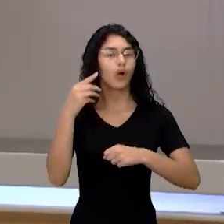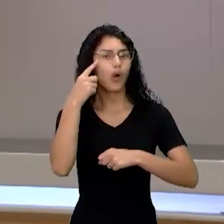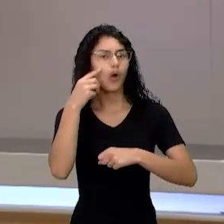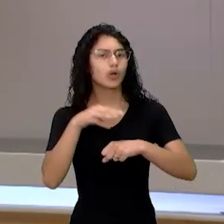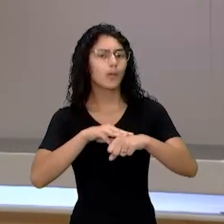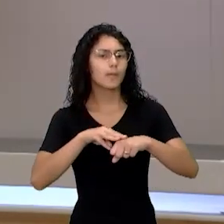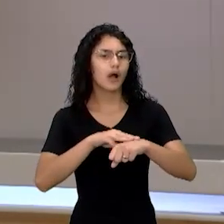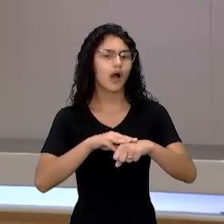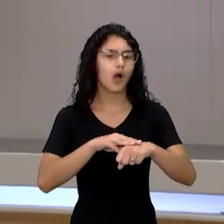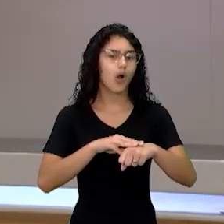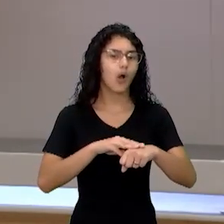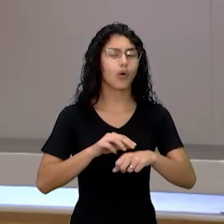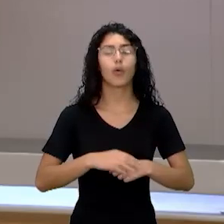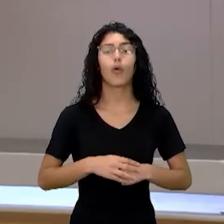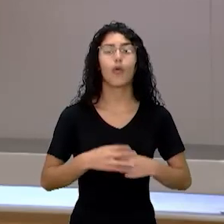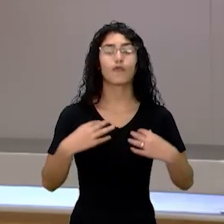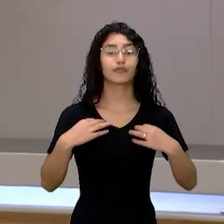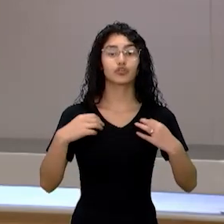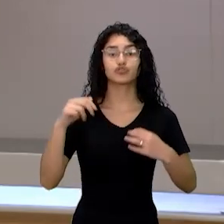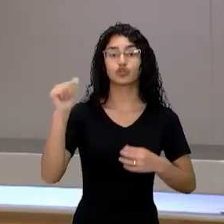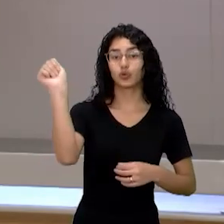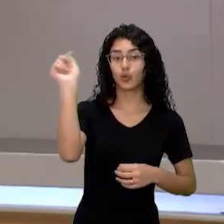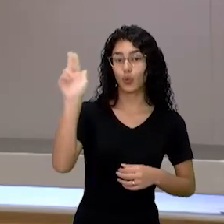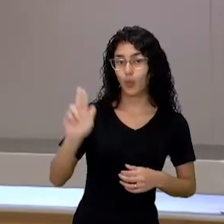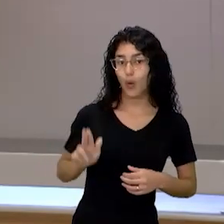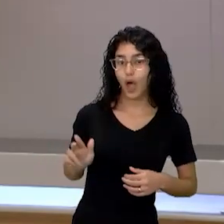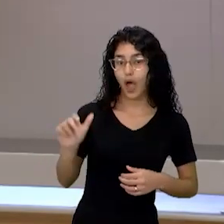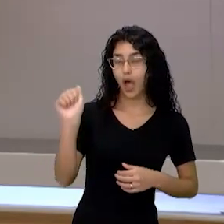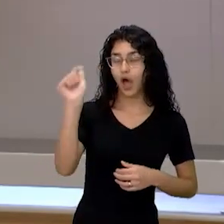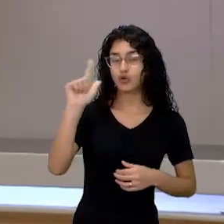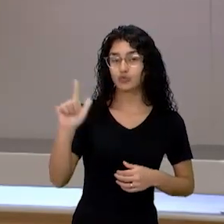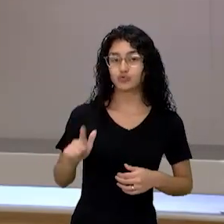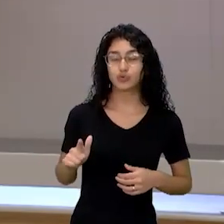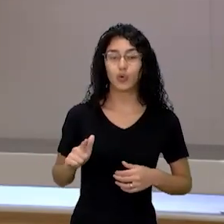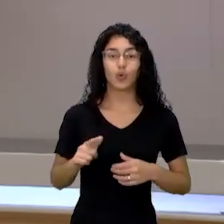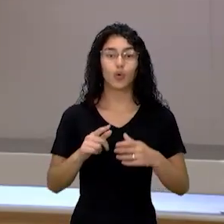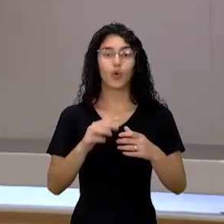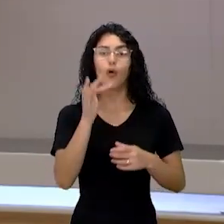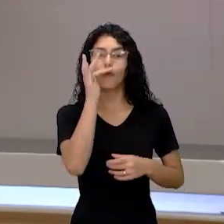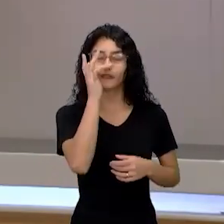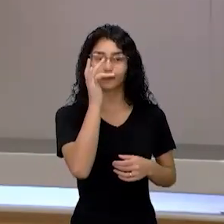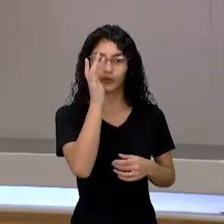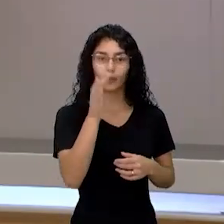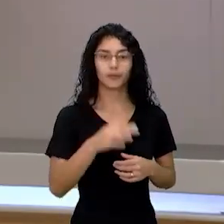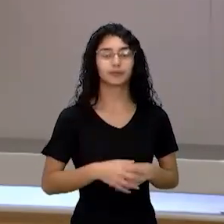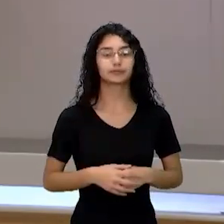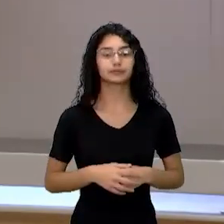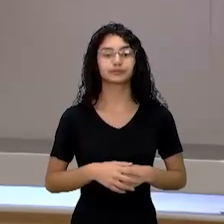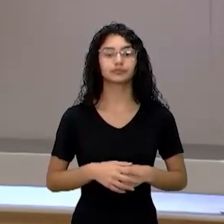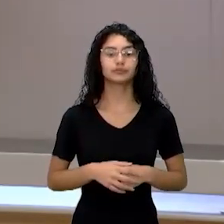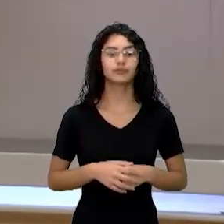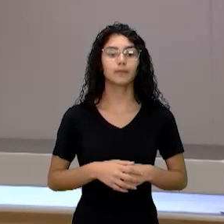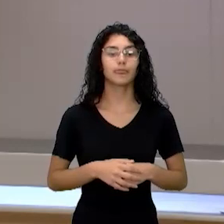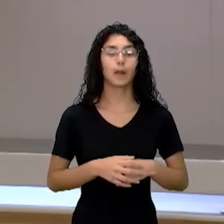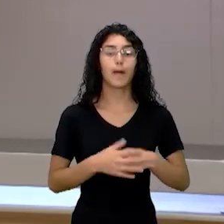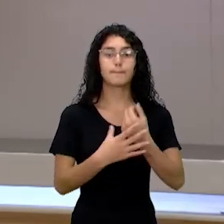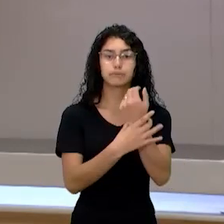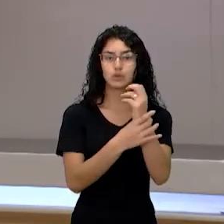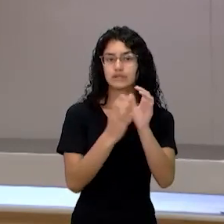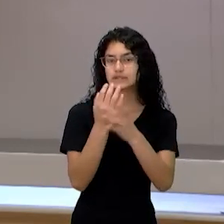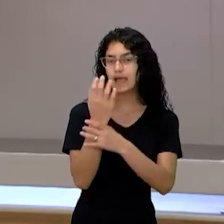vestido fundo azul e estampado de flores e tudo bordado. Uso pulseira,